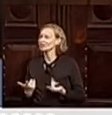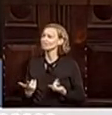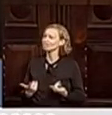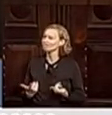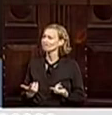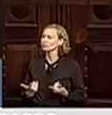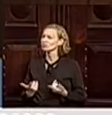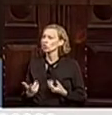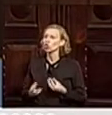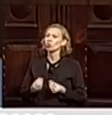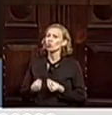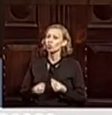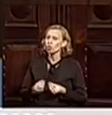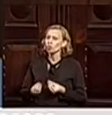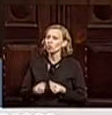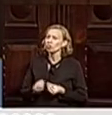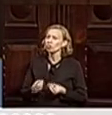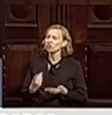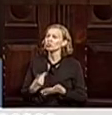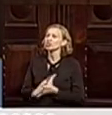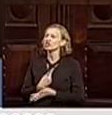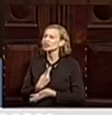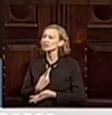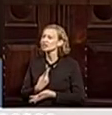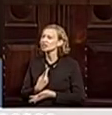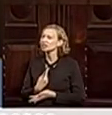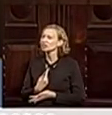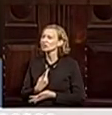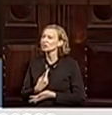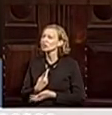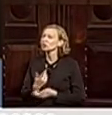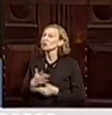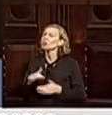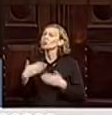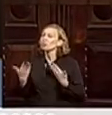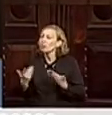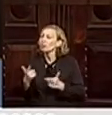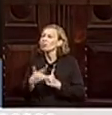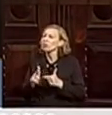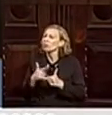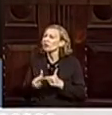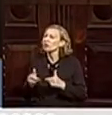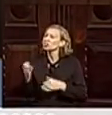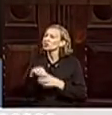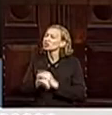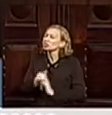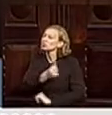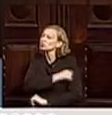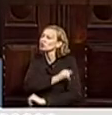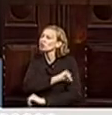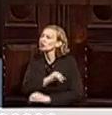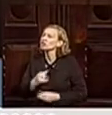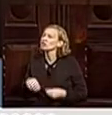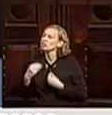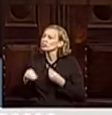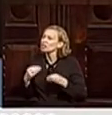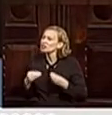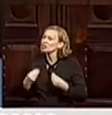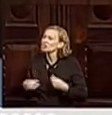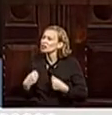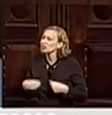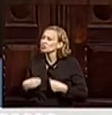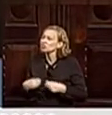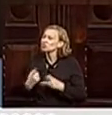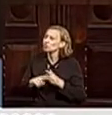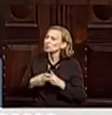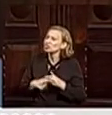esquemas interferiram nos transportes públicos do Rio de Janeiro, para que a gente possa modificar os transportes públicos do Rio de